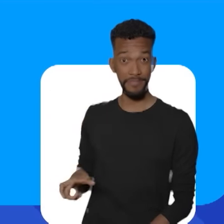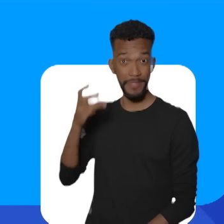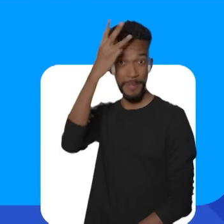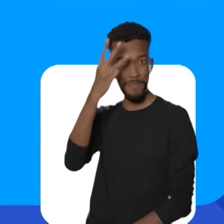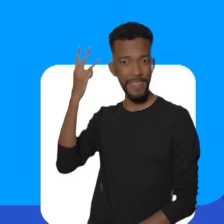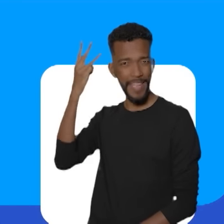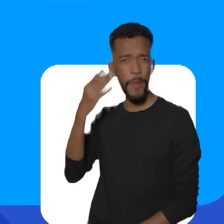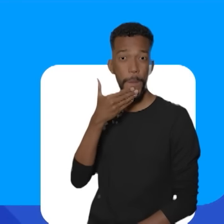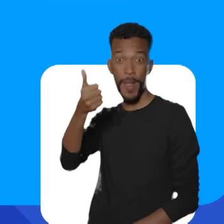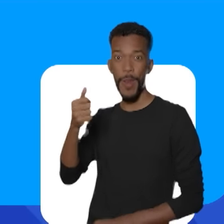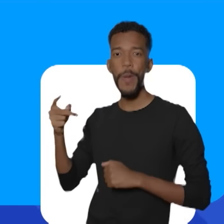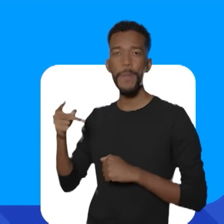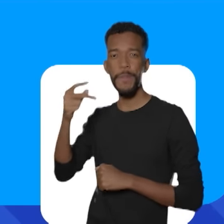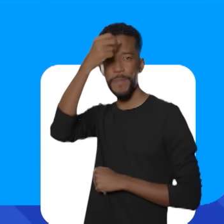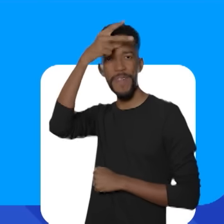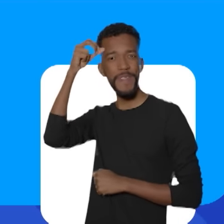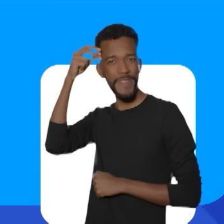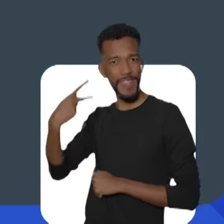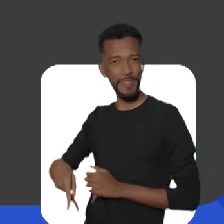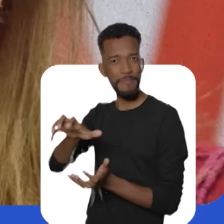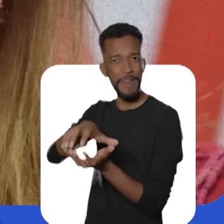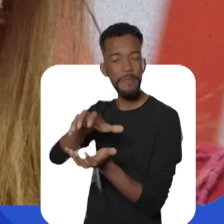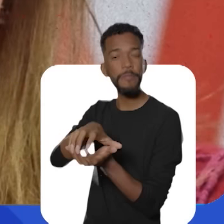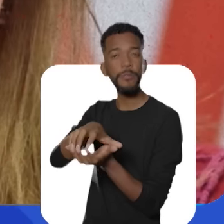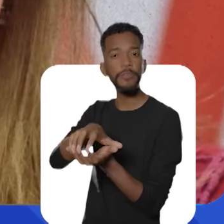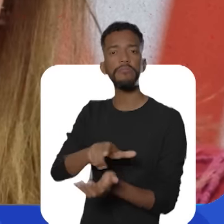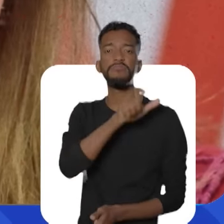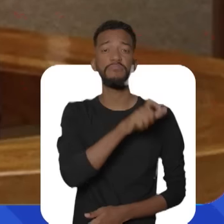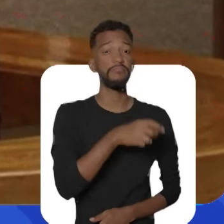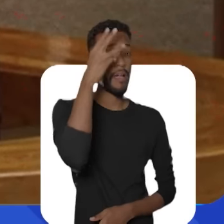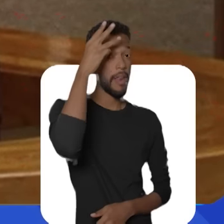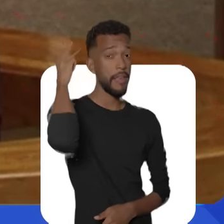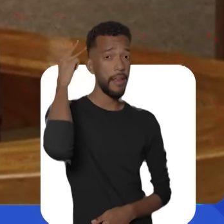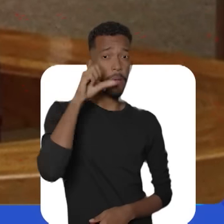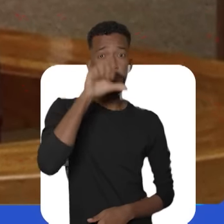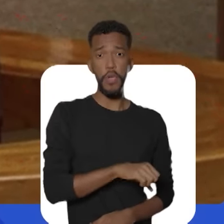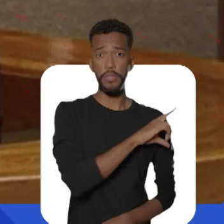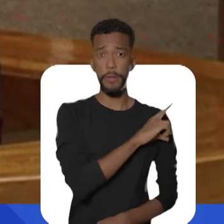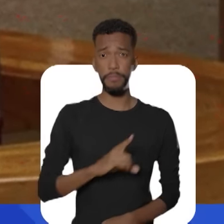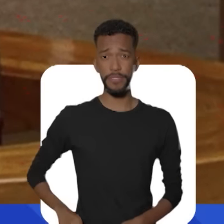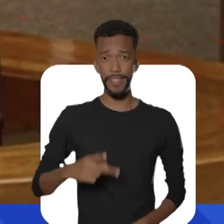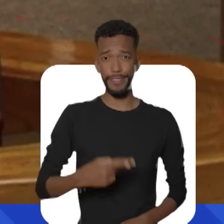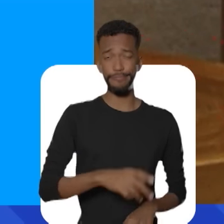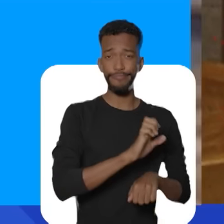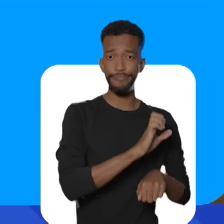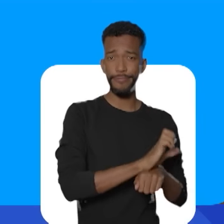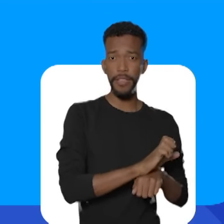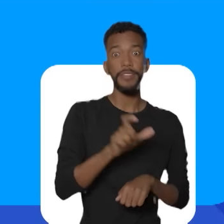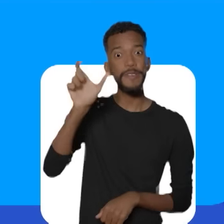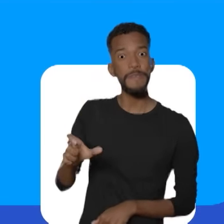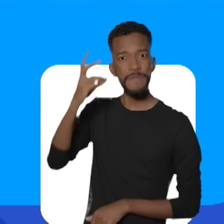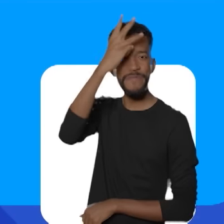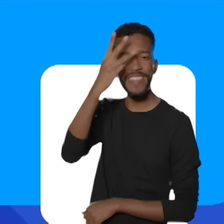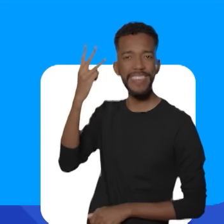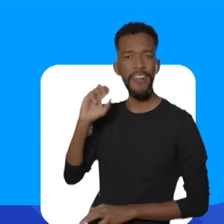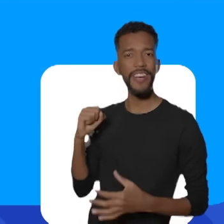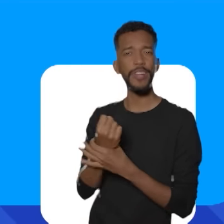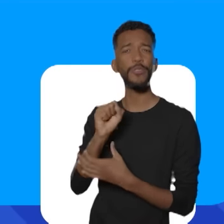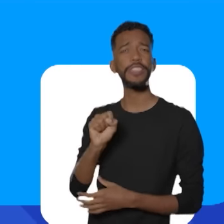A gente tem Miguel, o melhor prefeito de Pernambuco. E tem Marília, eleita pior deputada do estado. Tem Miguel, que